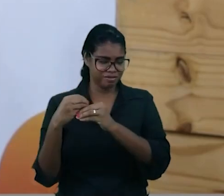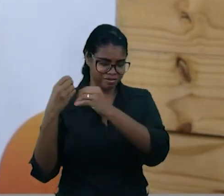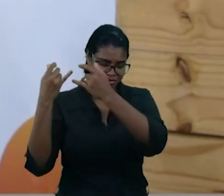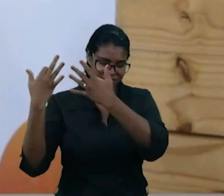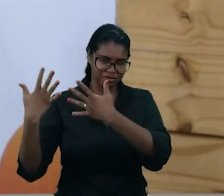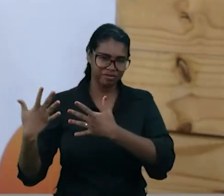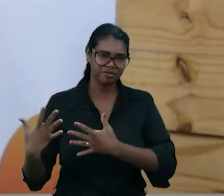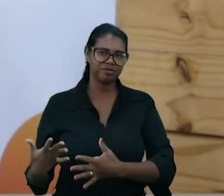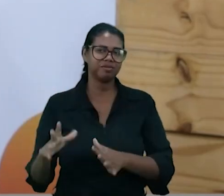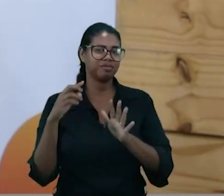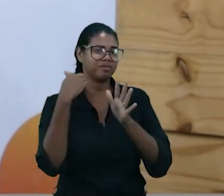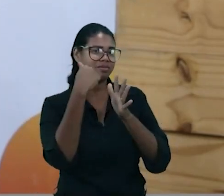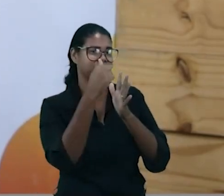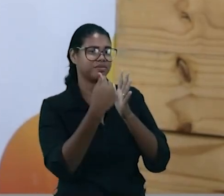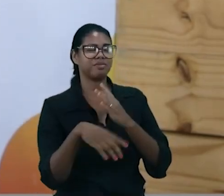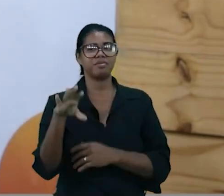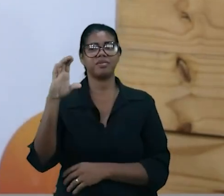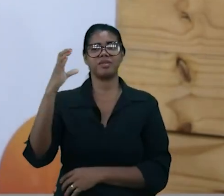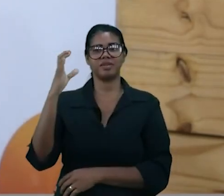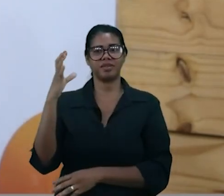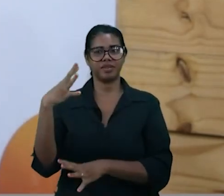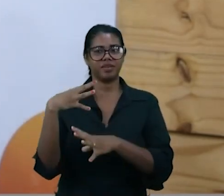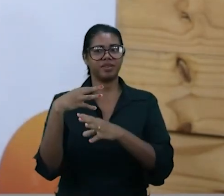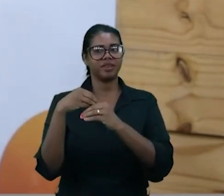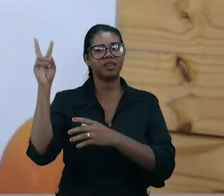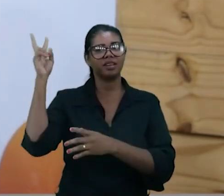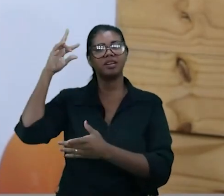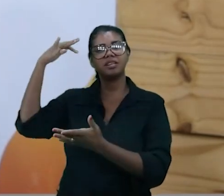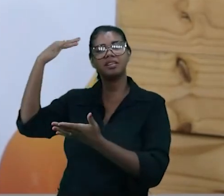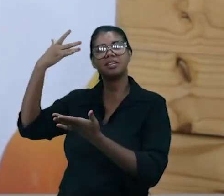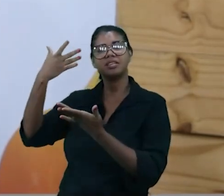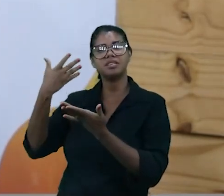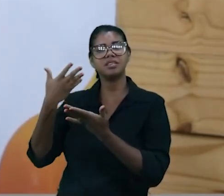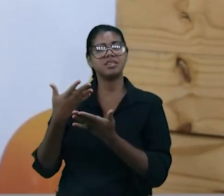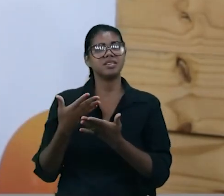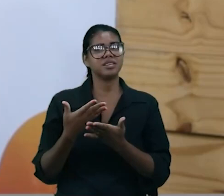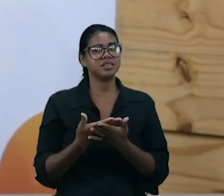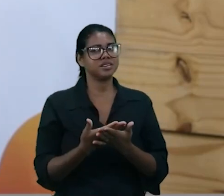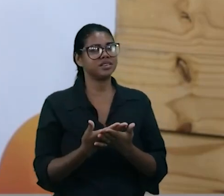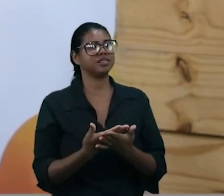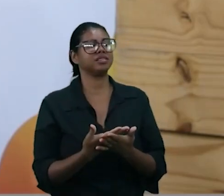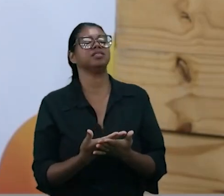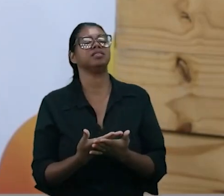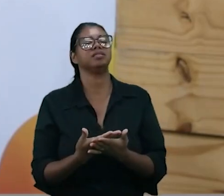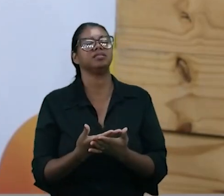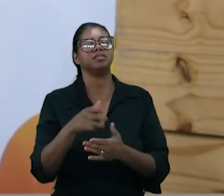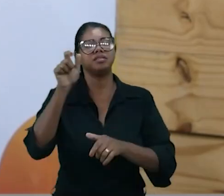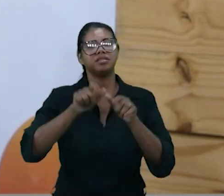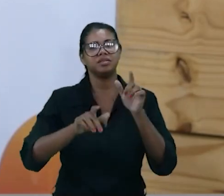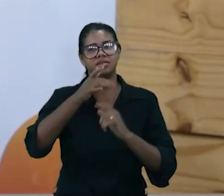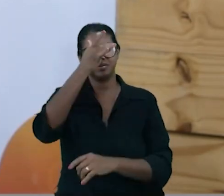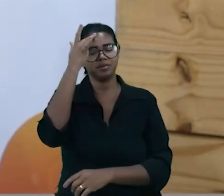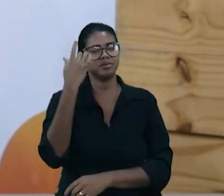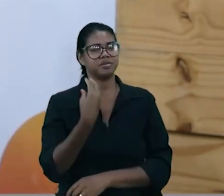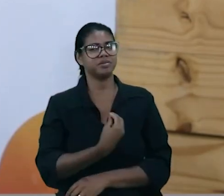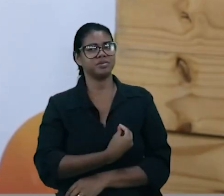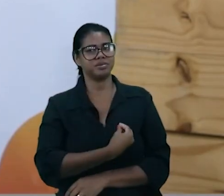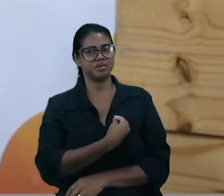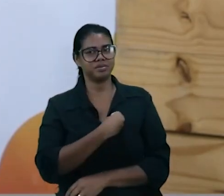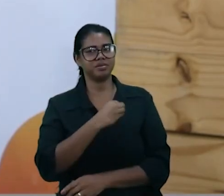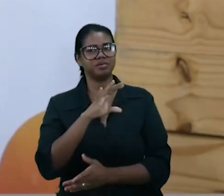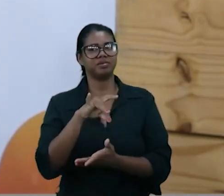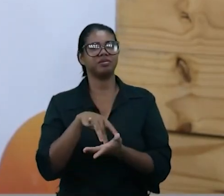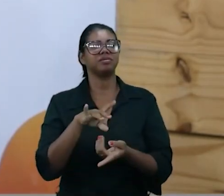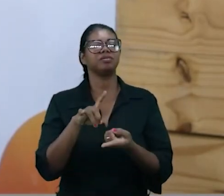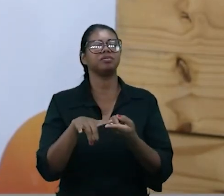de classificação científica, a gente está falando de um cenário histórico onde uma elite bem reduzida de pessoas, elas detinham